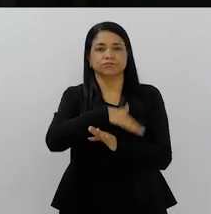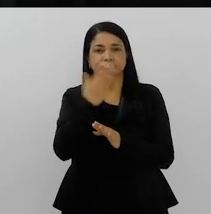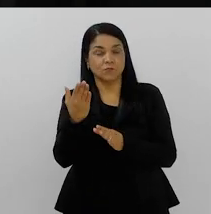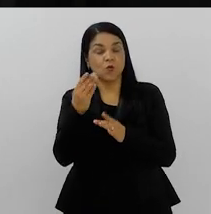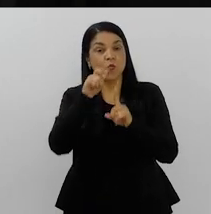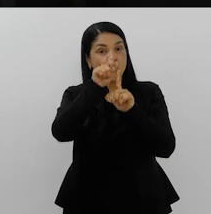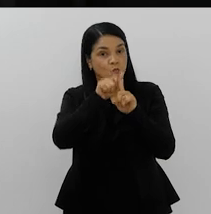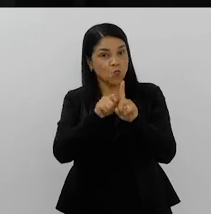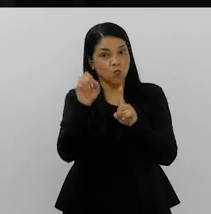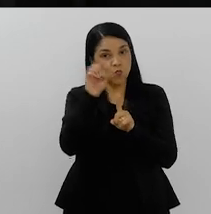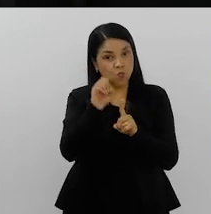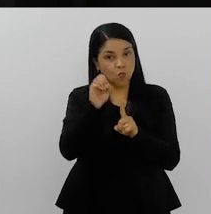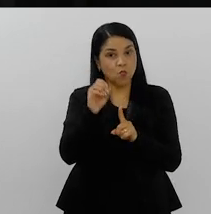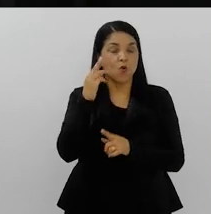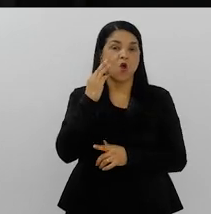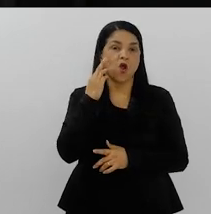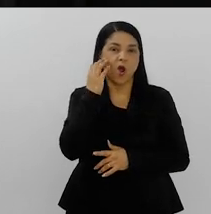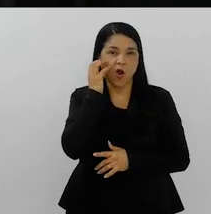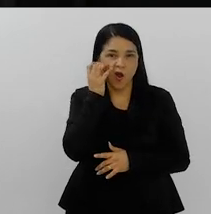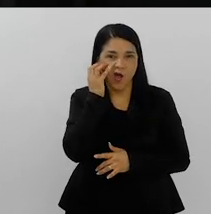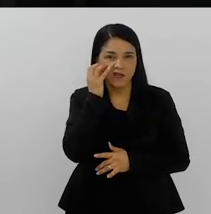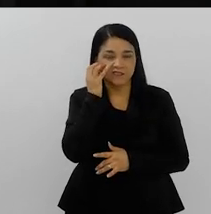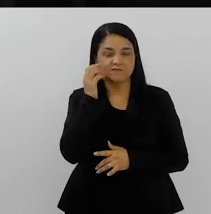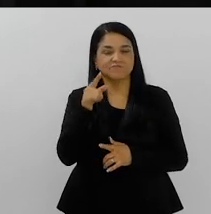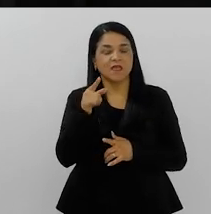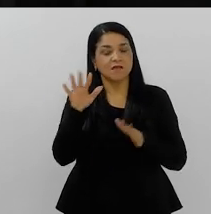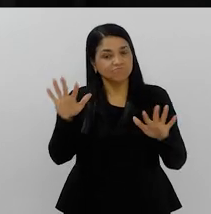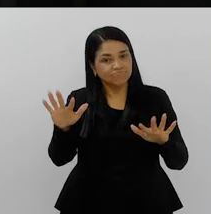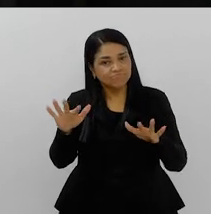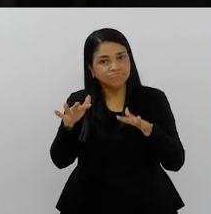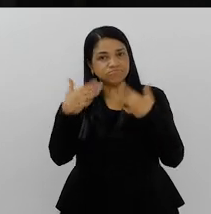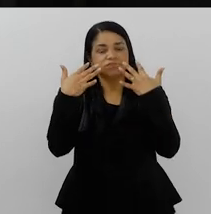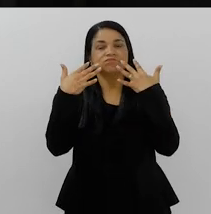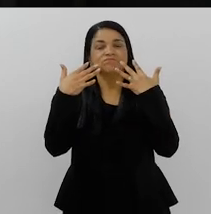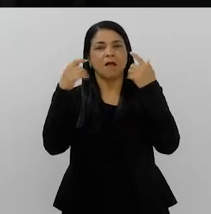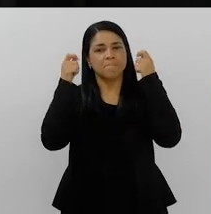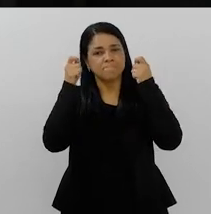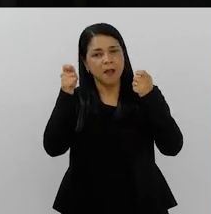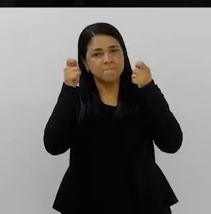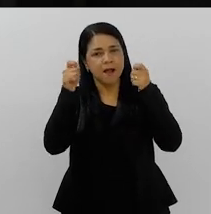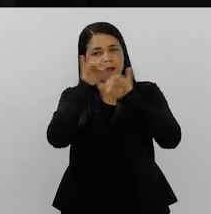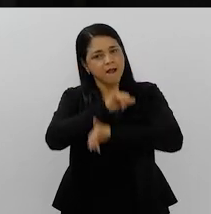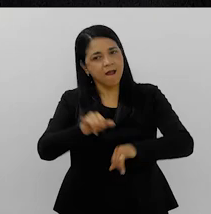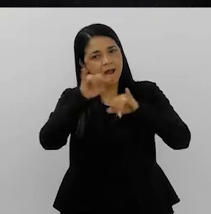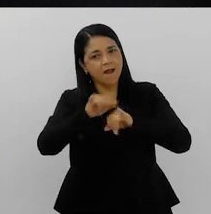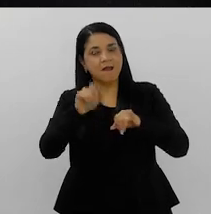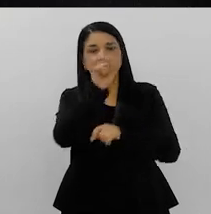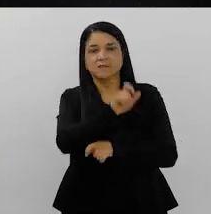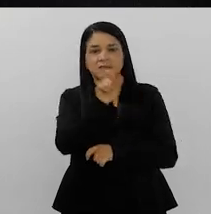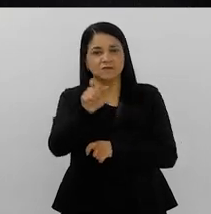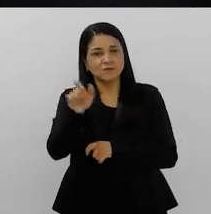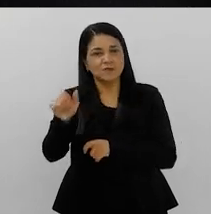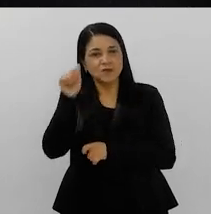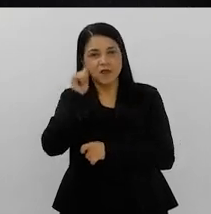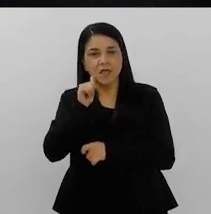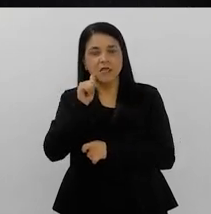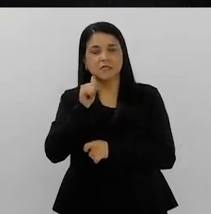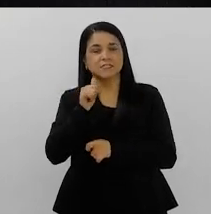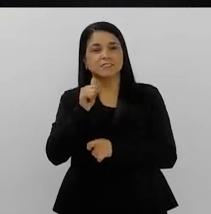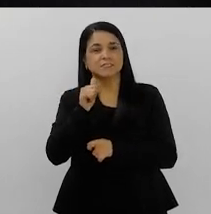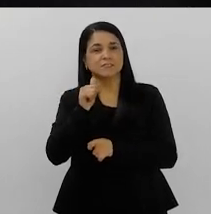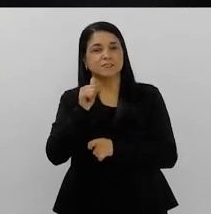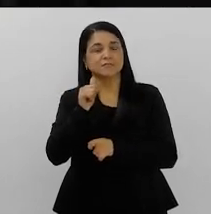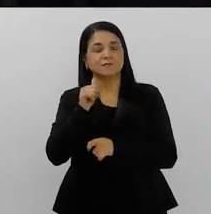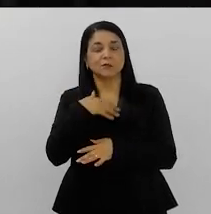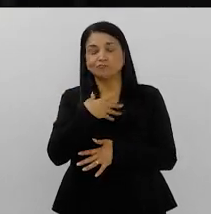basicamente é uma oportunidade que a gente tem de de de chamar ainda mais a atenção das mulheres daquelas que por acaso não